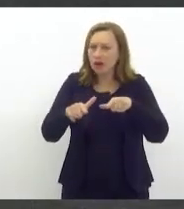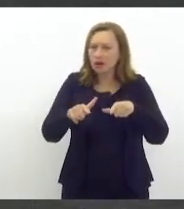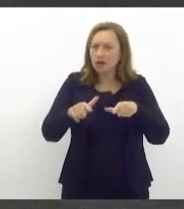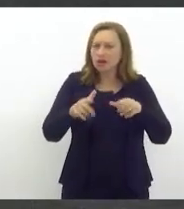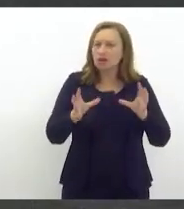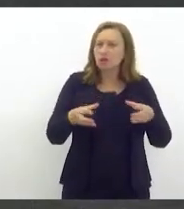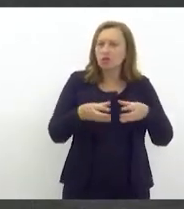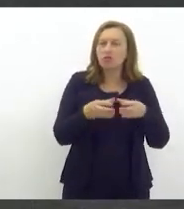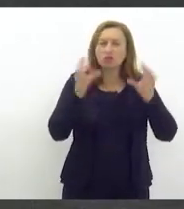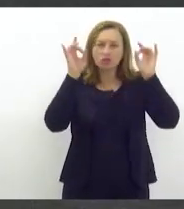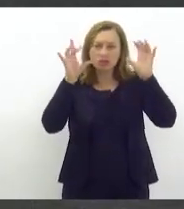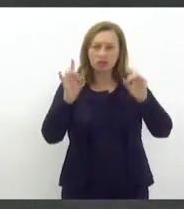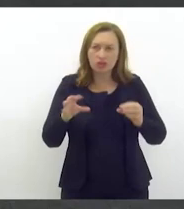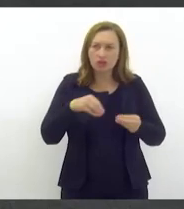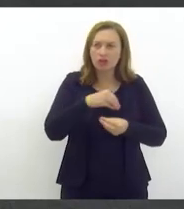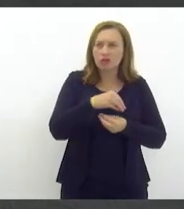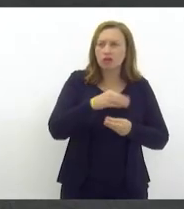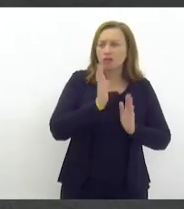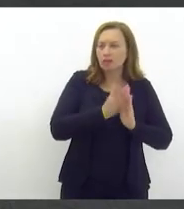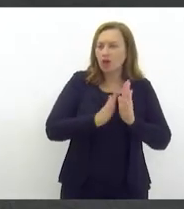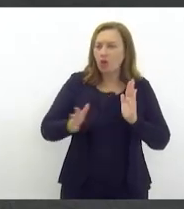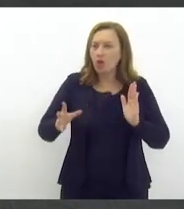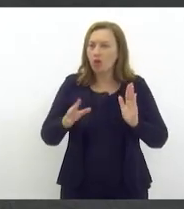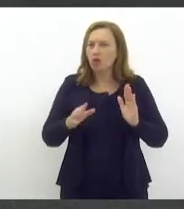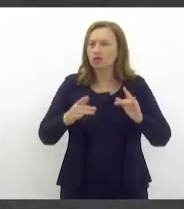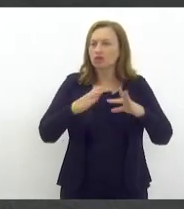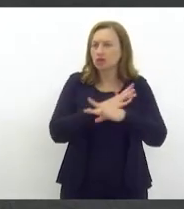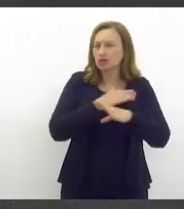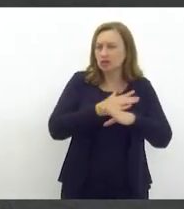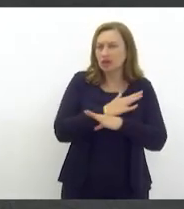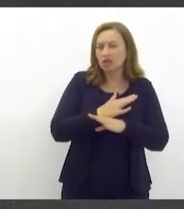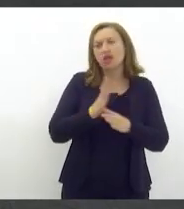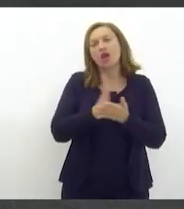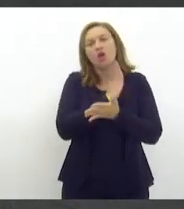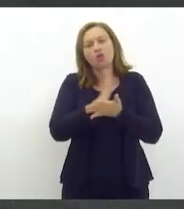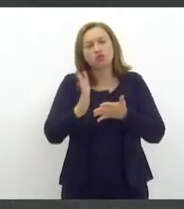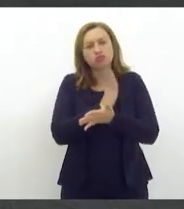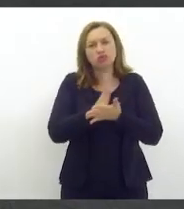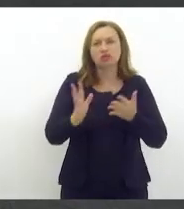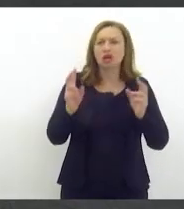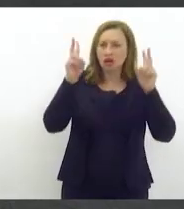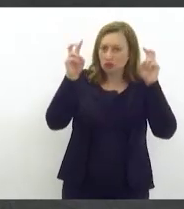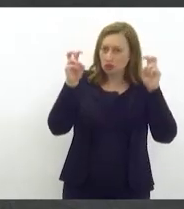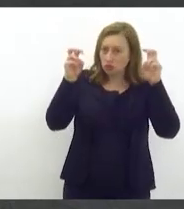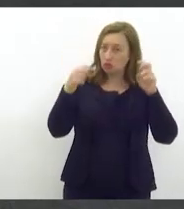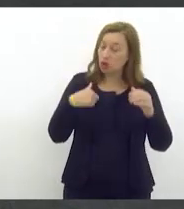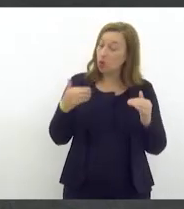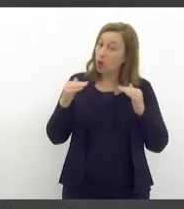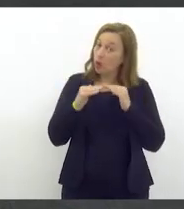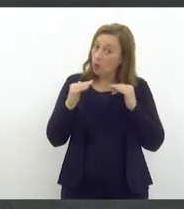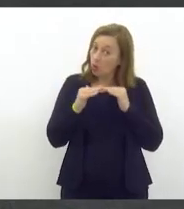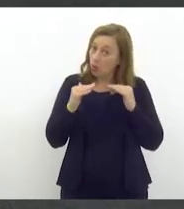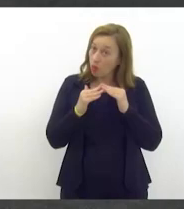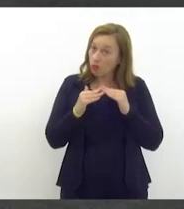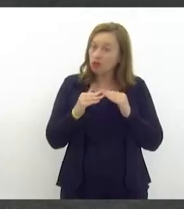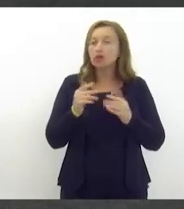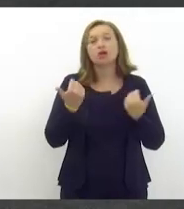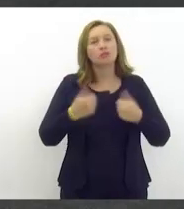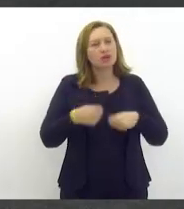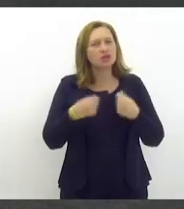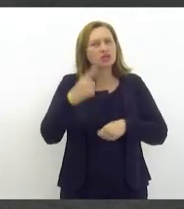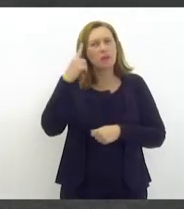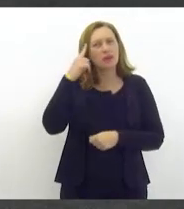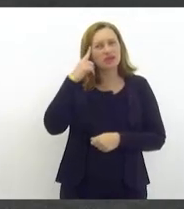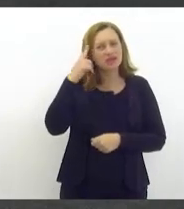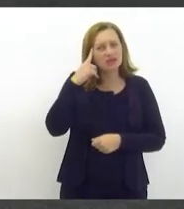comissão especial pela ordem urbana tem feito. Essa comissão levanta alguns debates com os quais eu tenho acordo, de que a gente precisa pensar